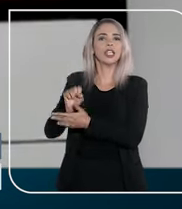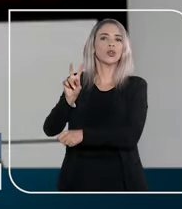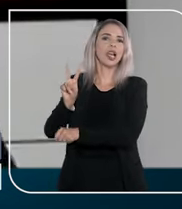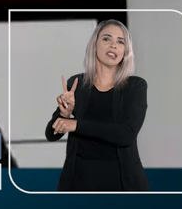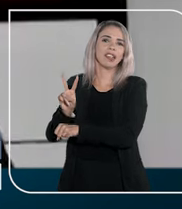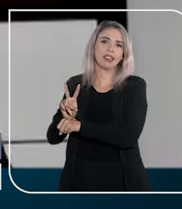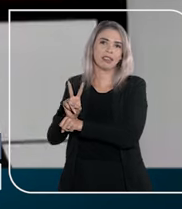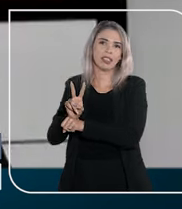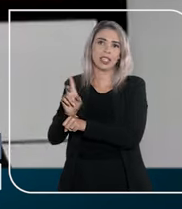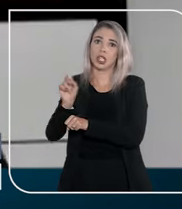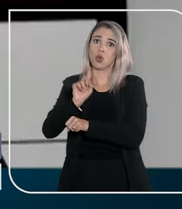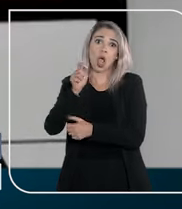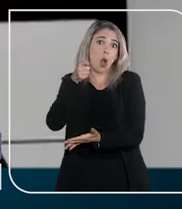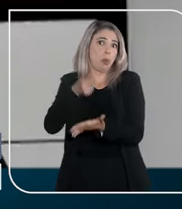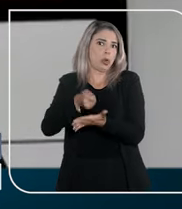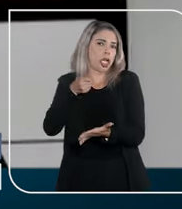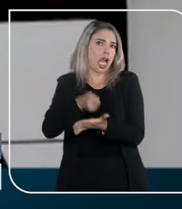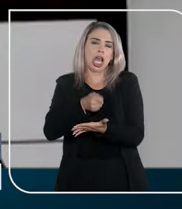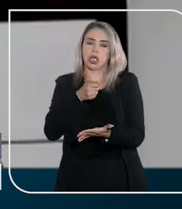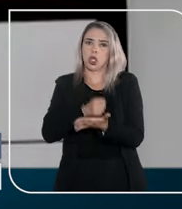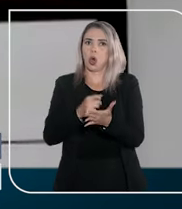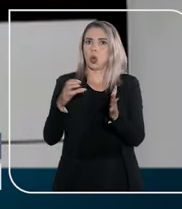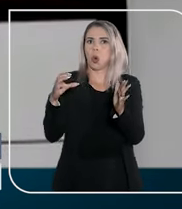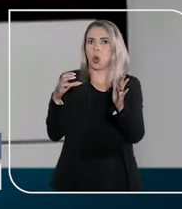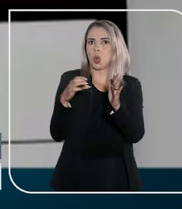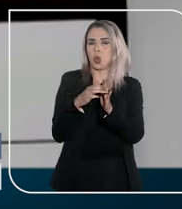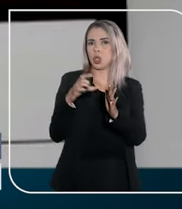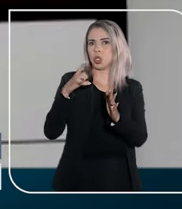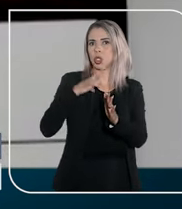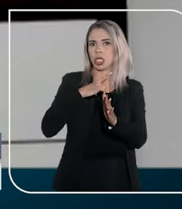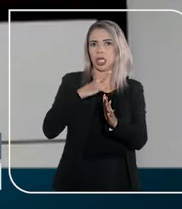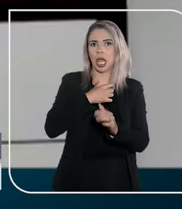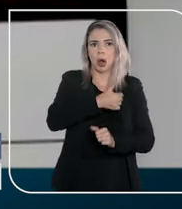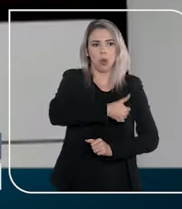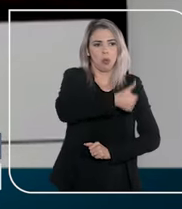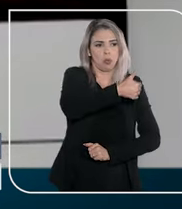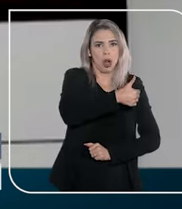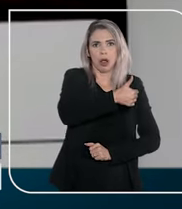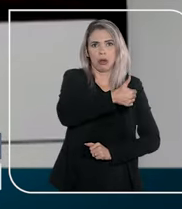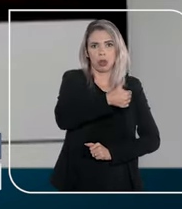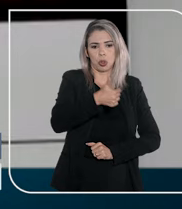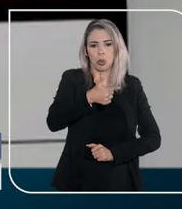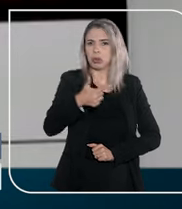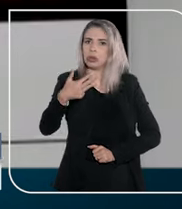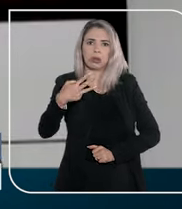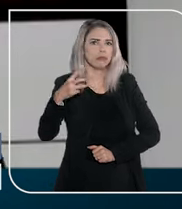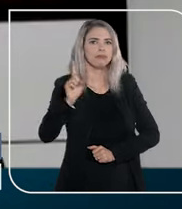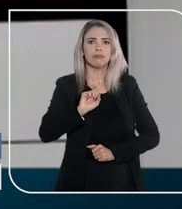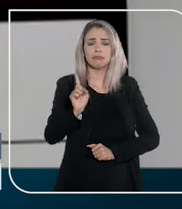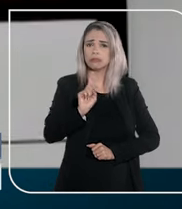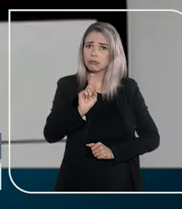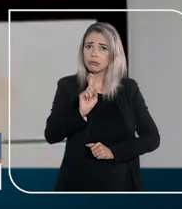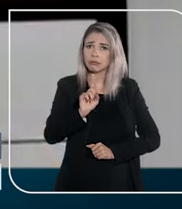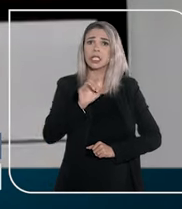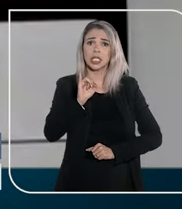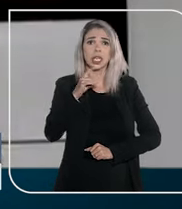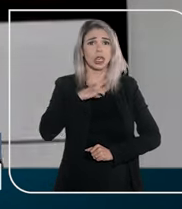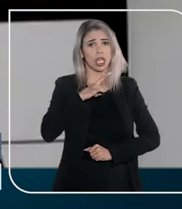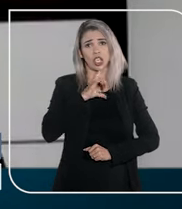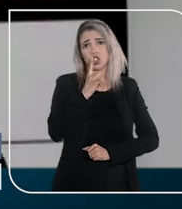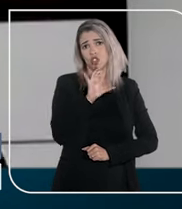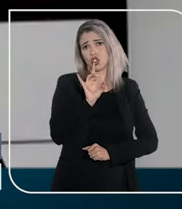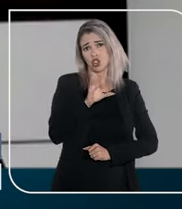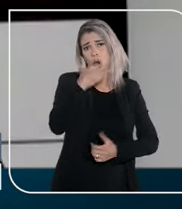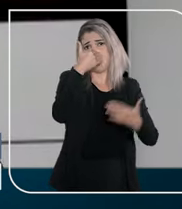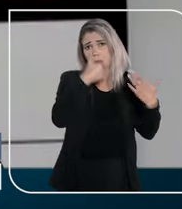Então, não é obrigatório em concurso que eu tenha mais de uma fase. Claro, se for um concurso que eu tenha apenas uma prova objetiva,